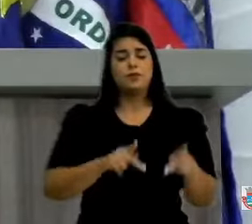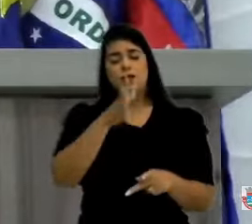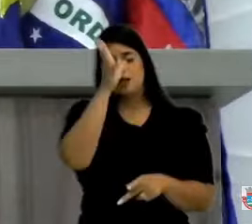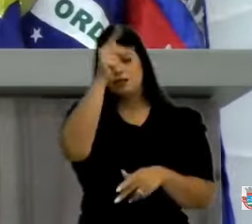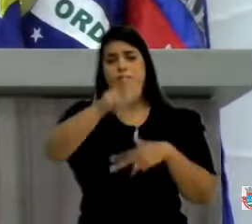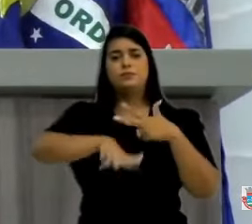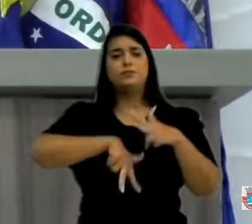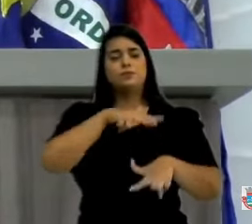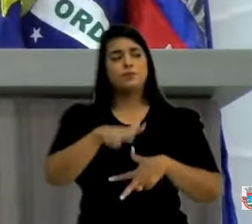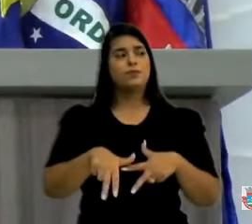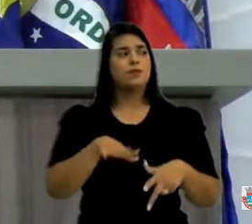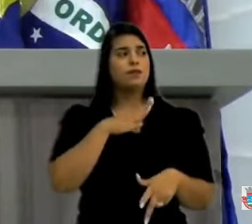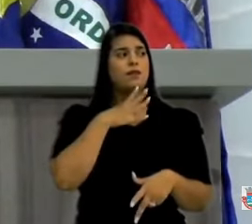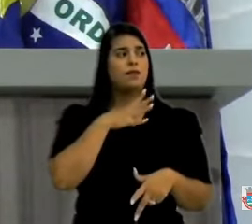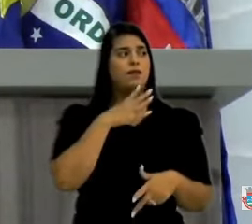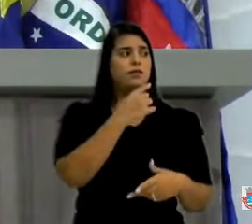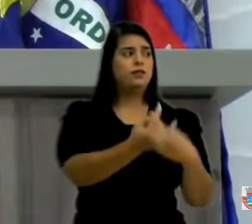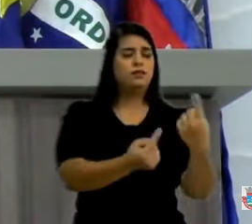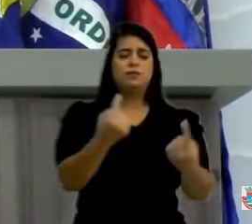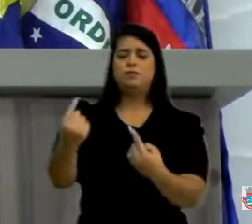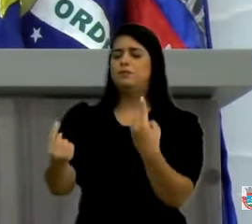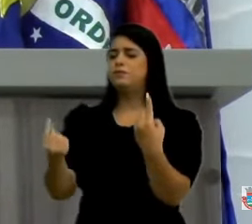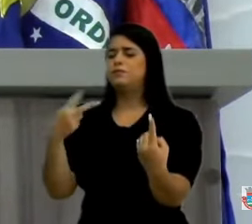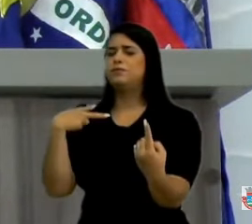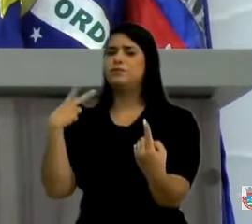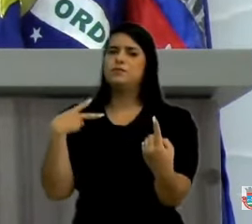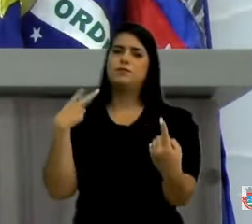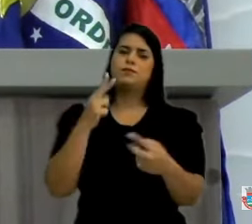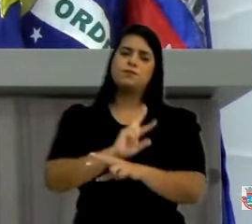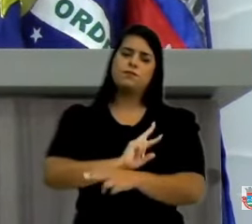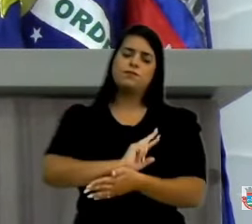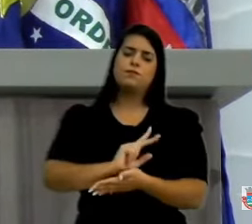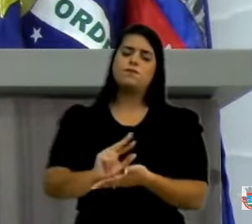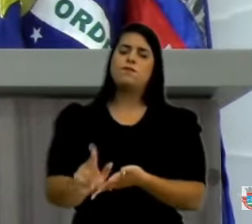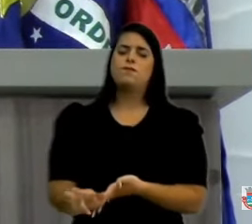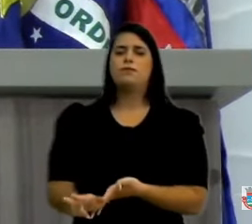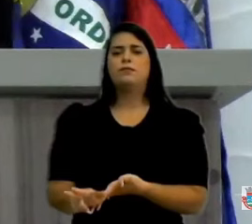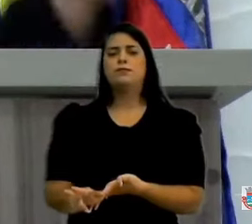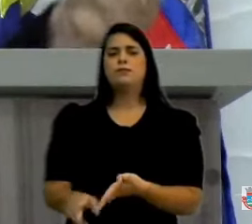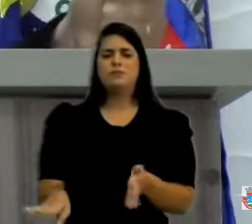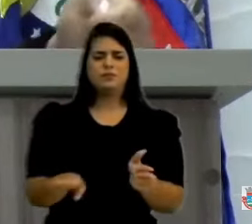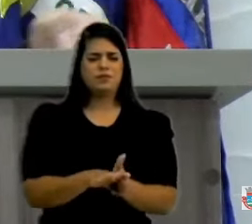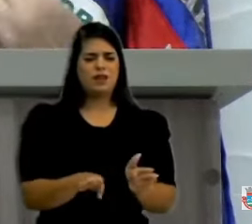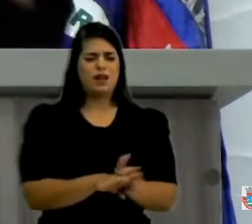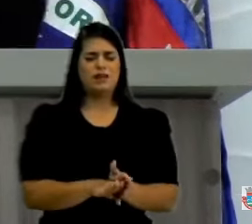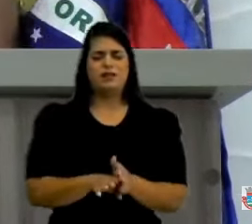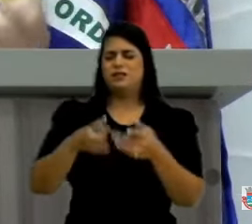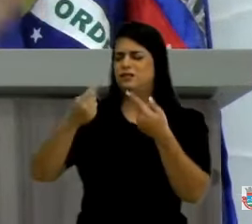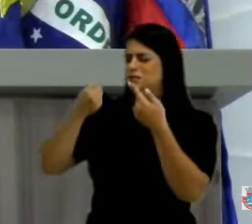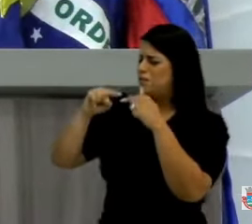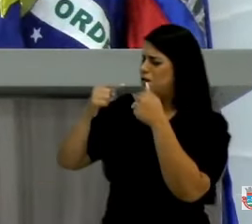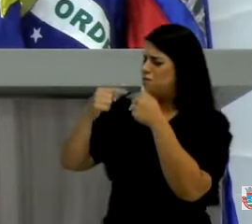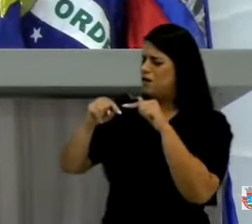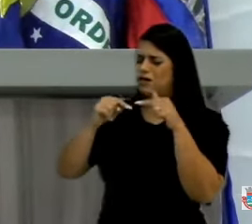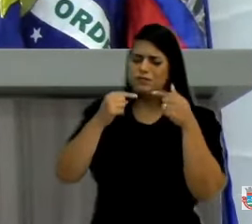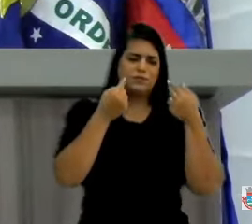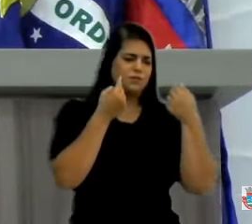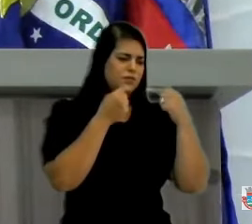conhece cada representante que aqui está. Não adianta chegar aqui e tentar denigrir a imagem de A